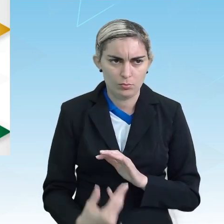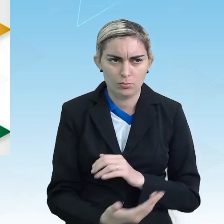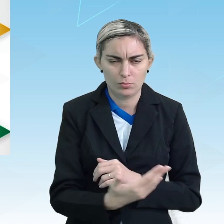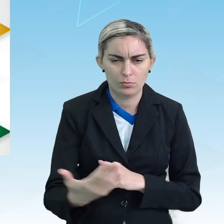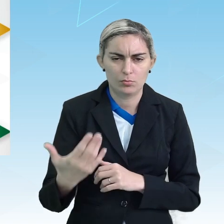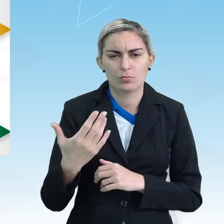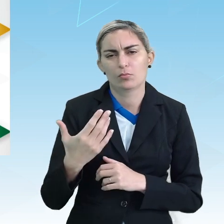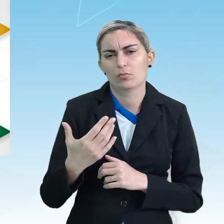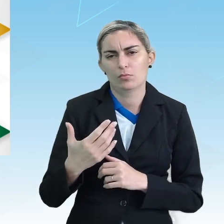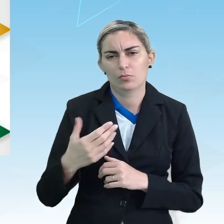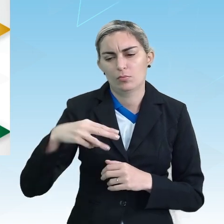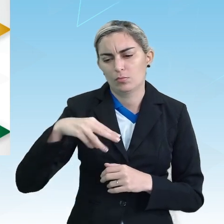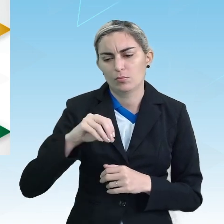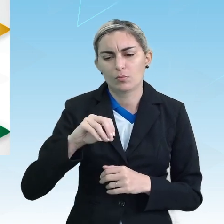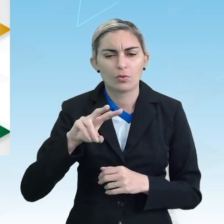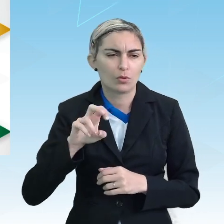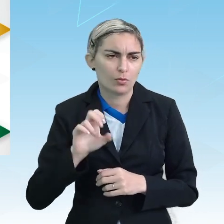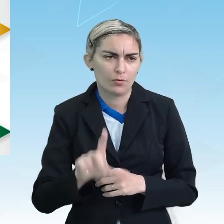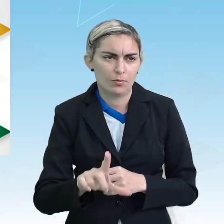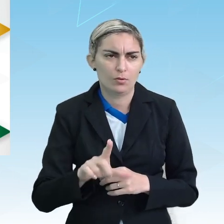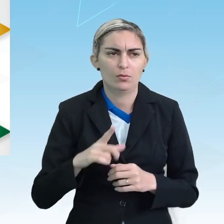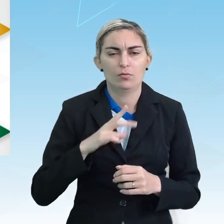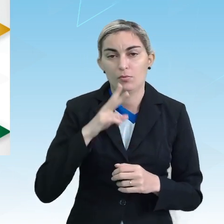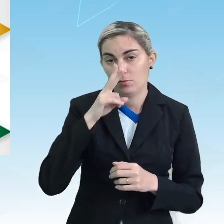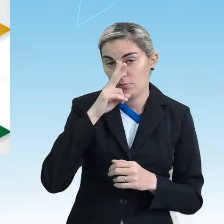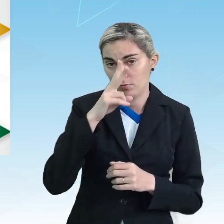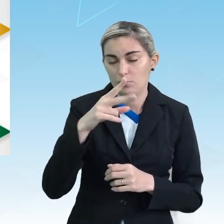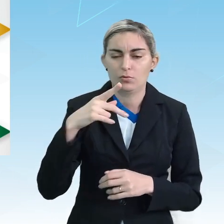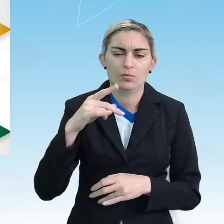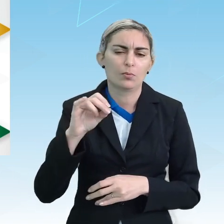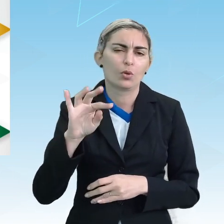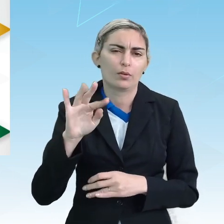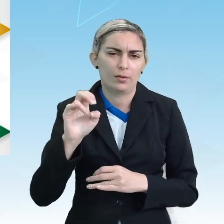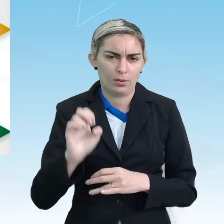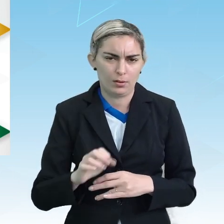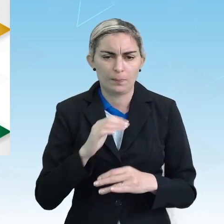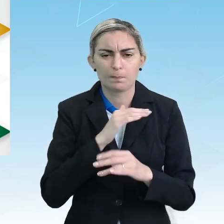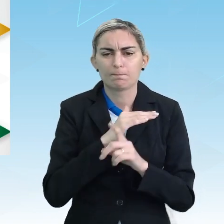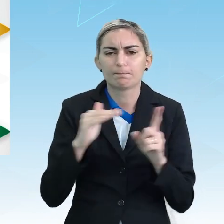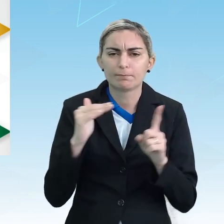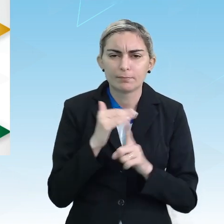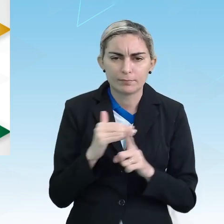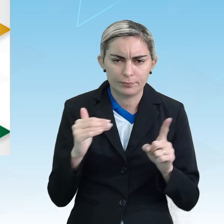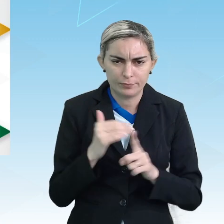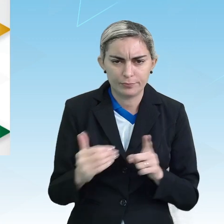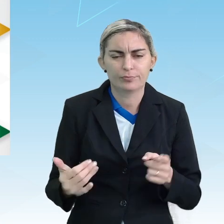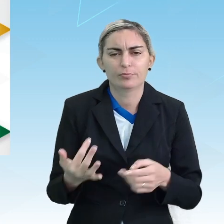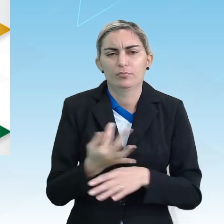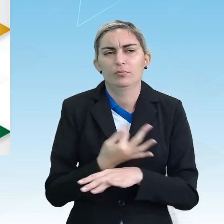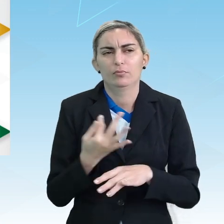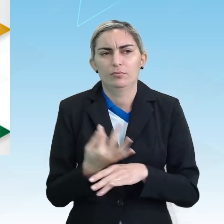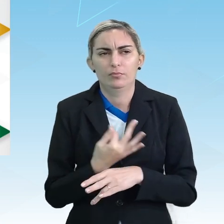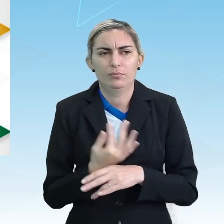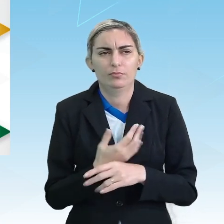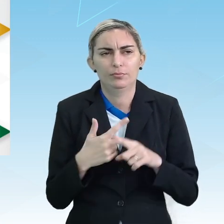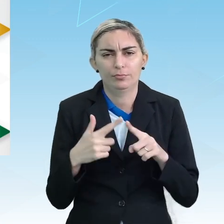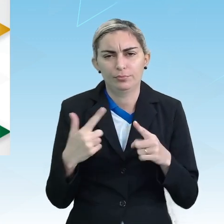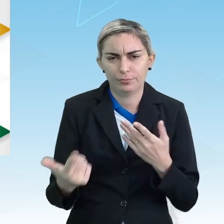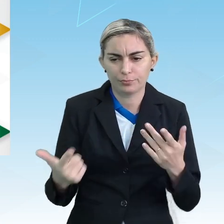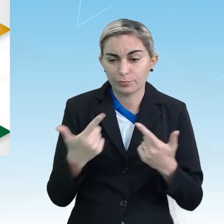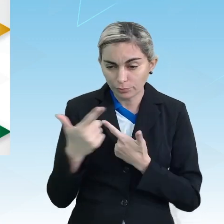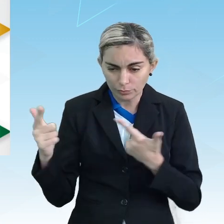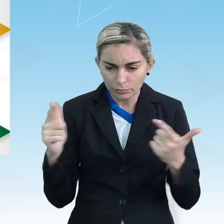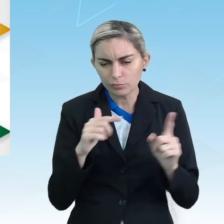rodana que é móvel, a força potente, ela deve metade da força resistente, pois a